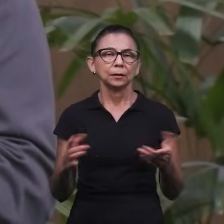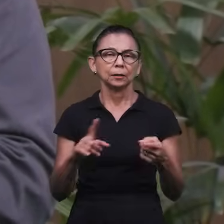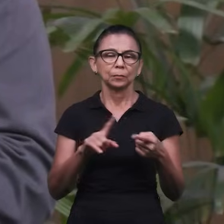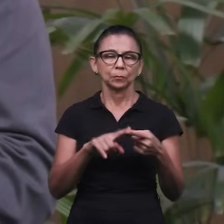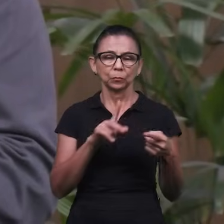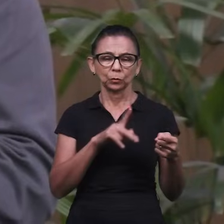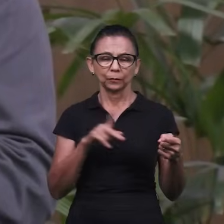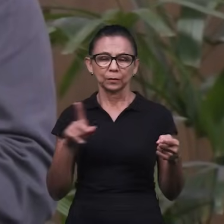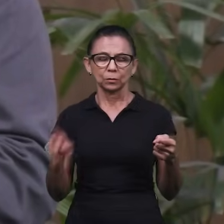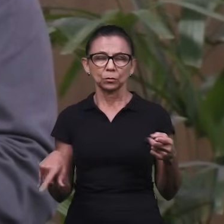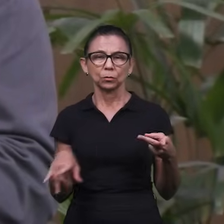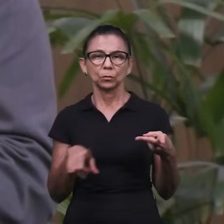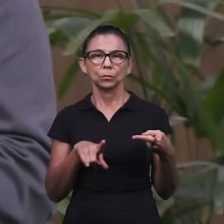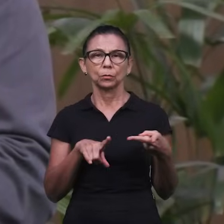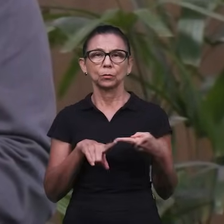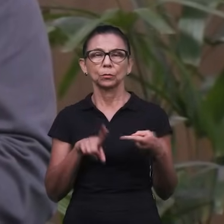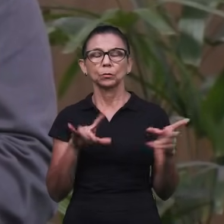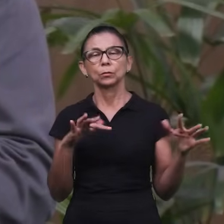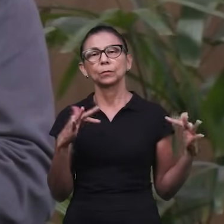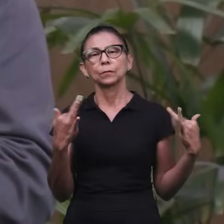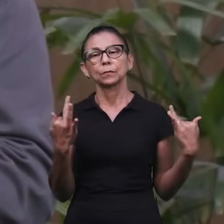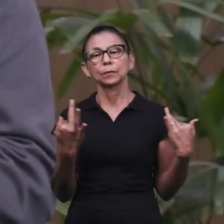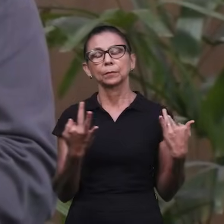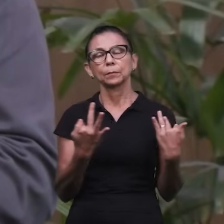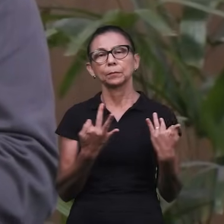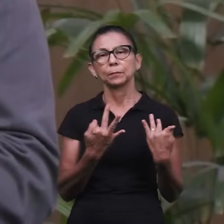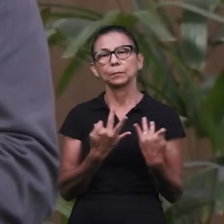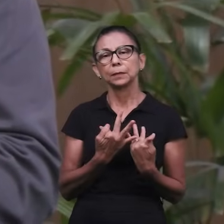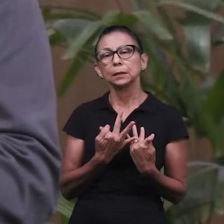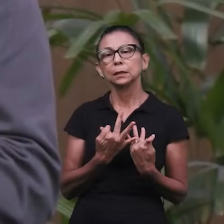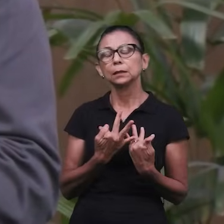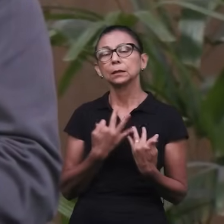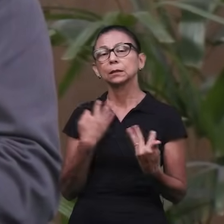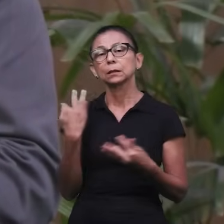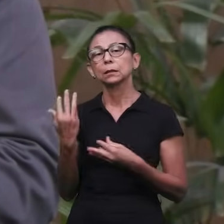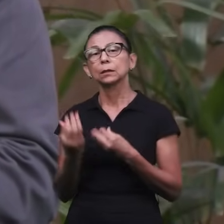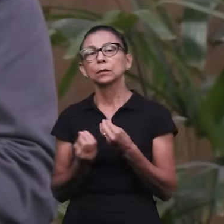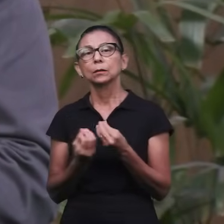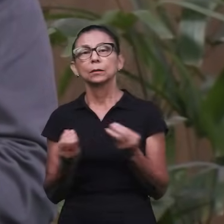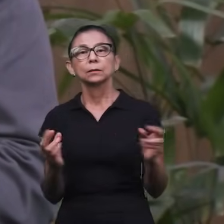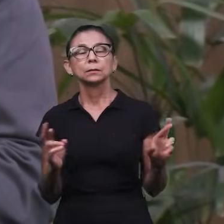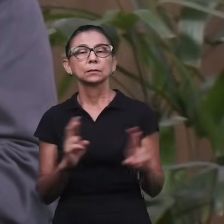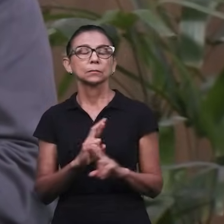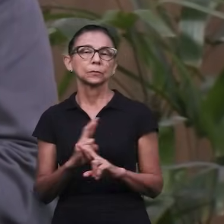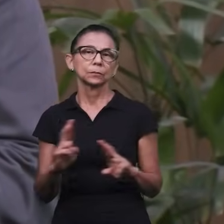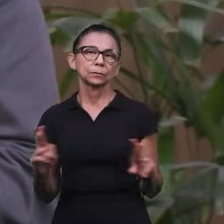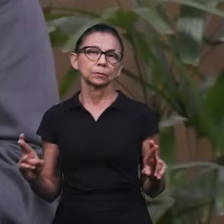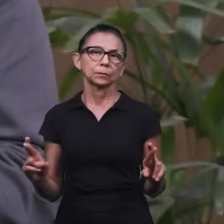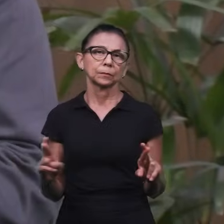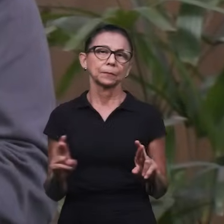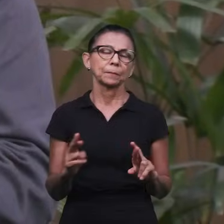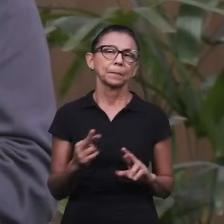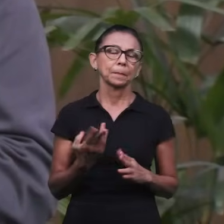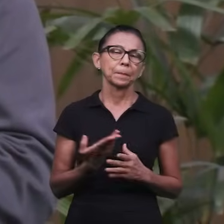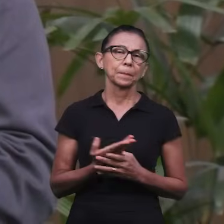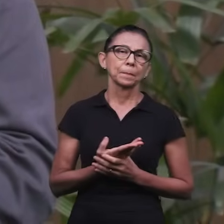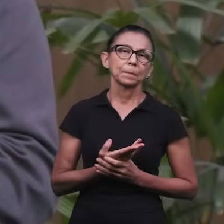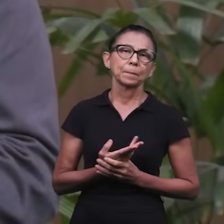família? Assim, creio que você deva ter com relação a acompanhamento escolar,